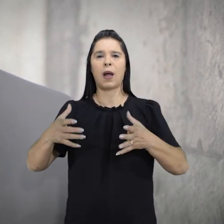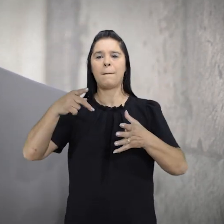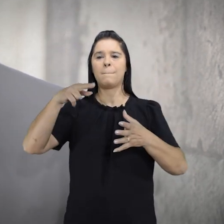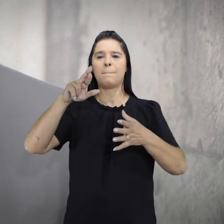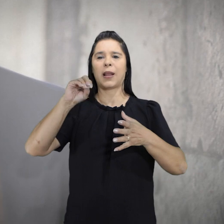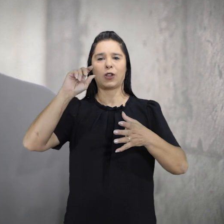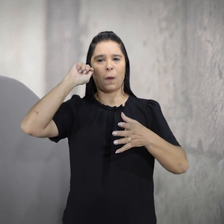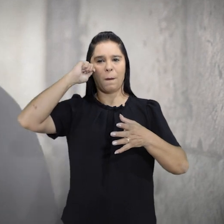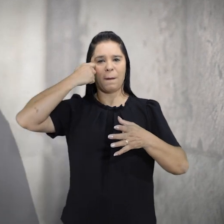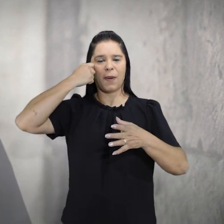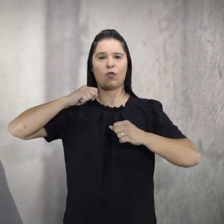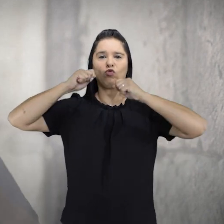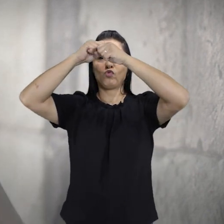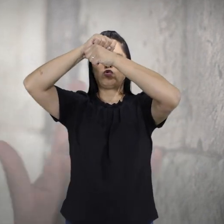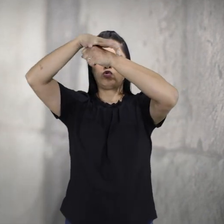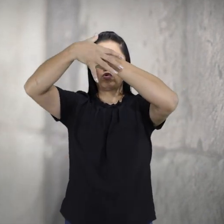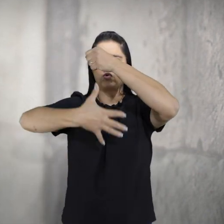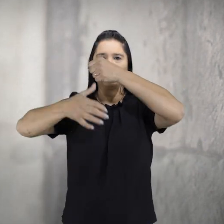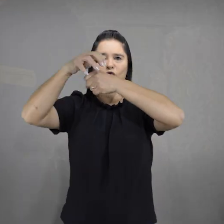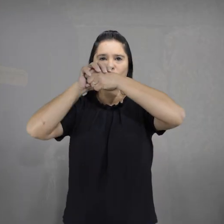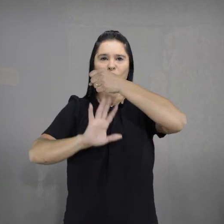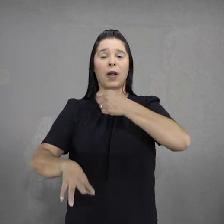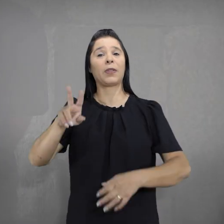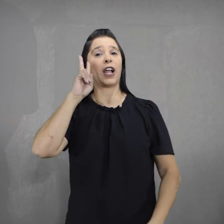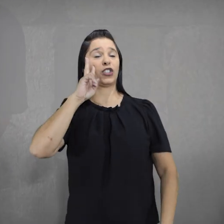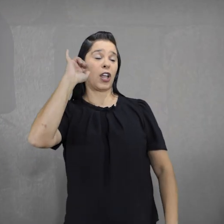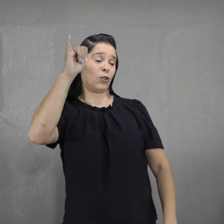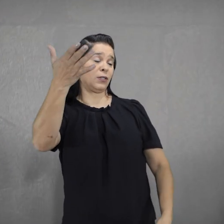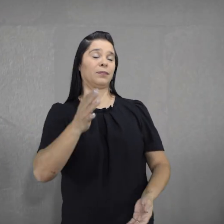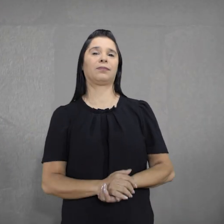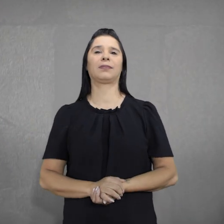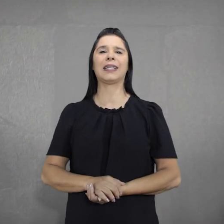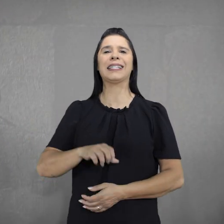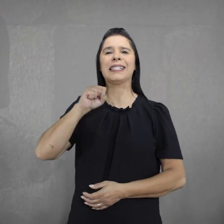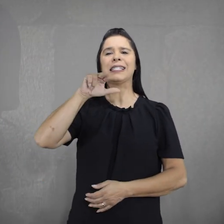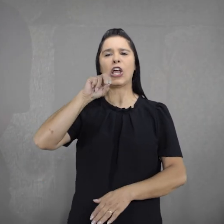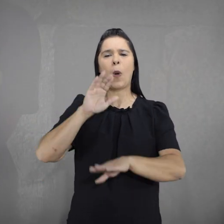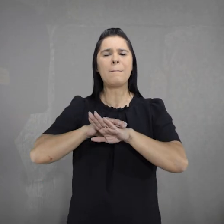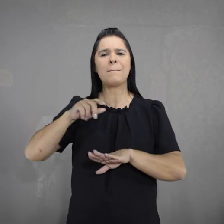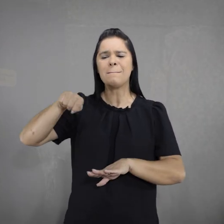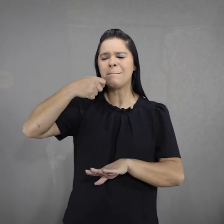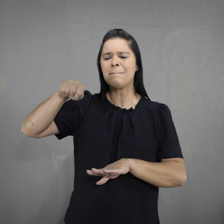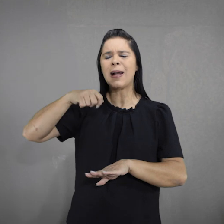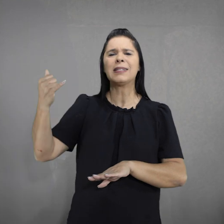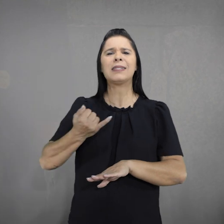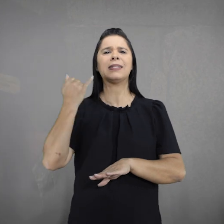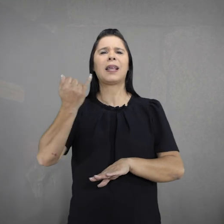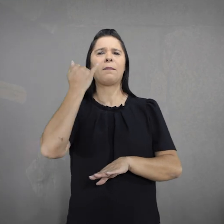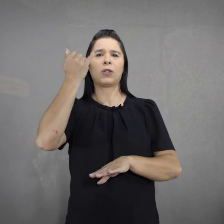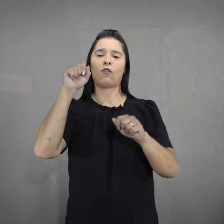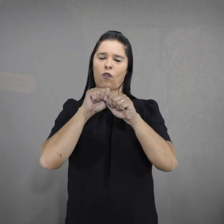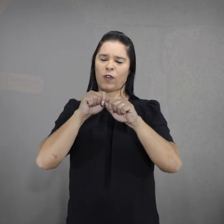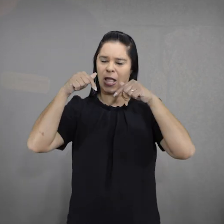sacristia. É a lenda que chegou até mim. Um dos sinos mais importantes, na verdade o mais importante da cidade, foi